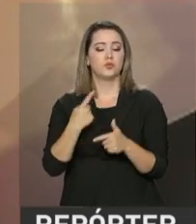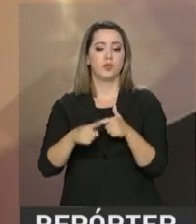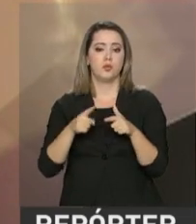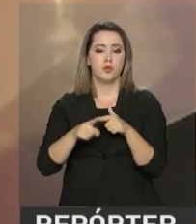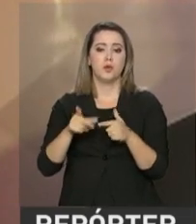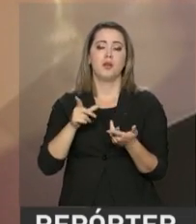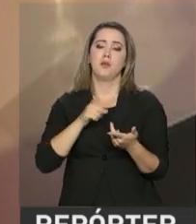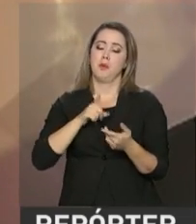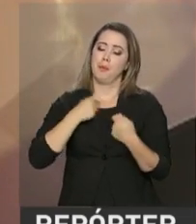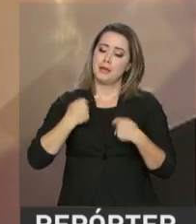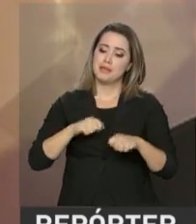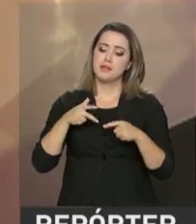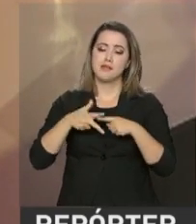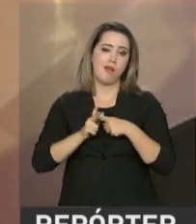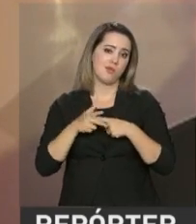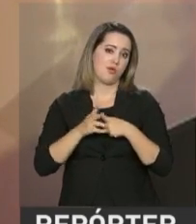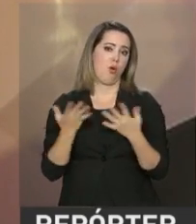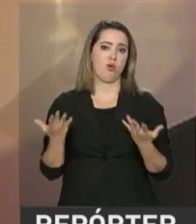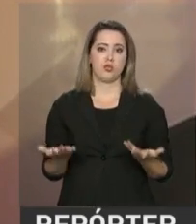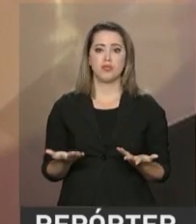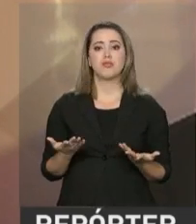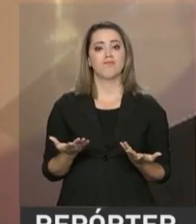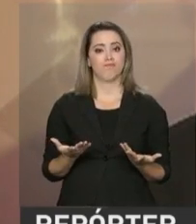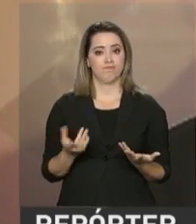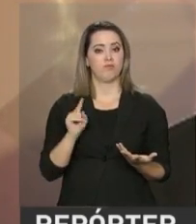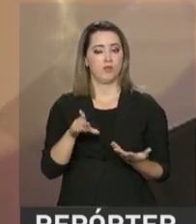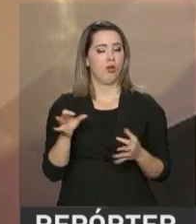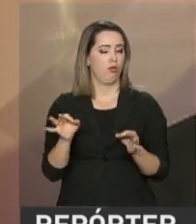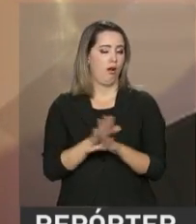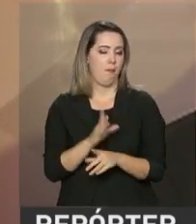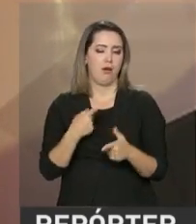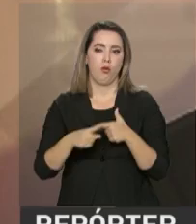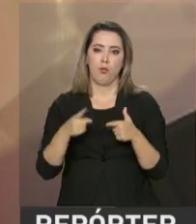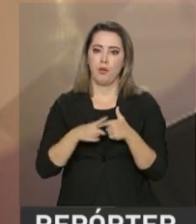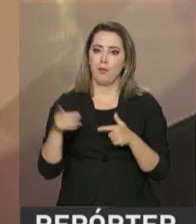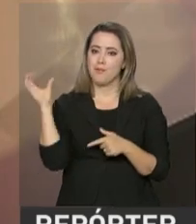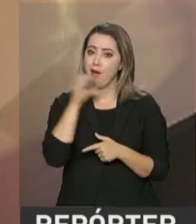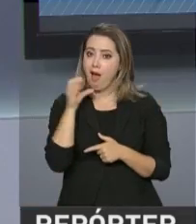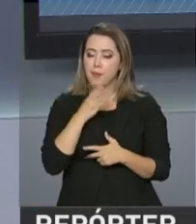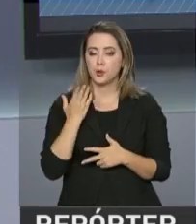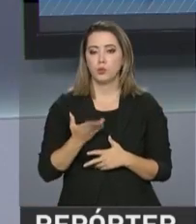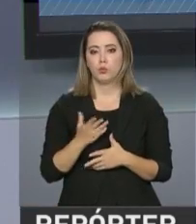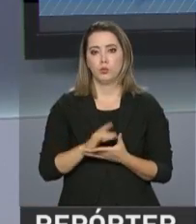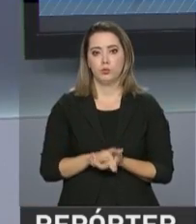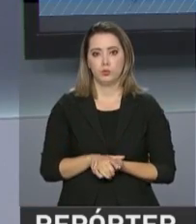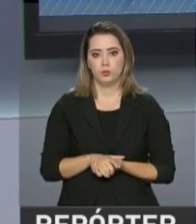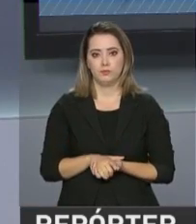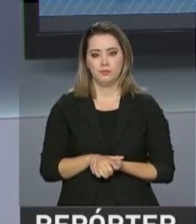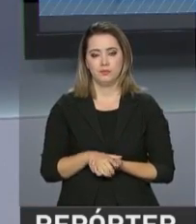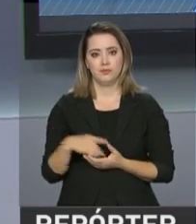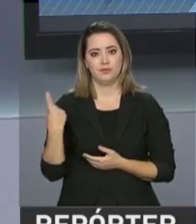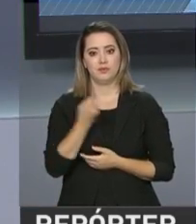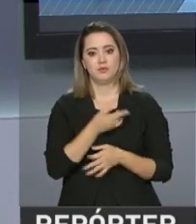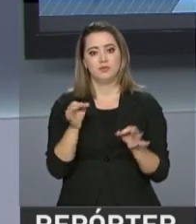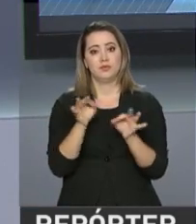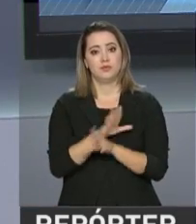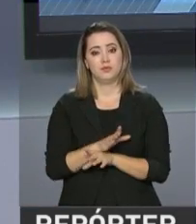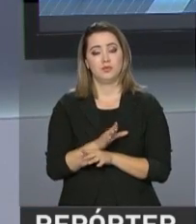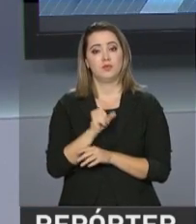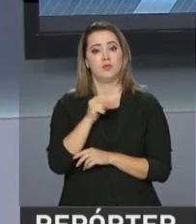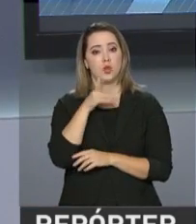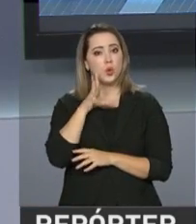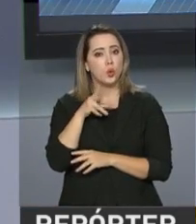algum problema e não podemos continuar com ele. Temos que resolver esse problema o mais rápido possível. Esta edição termina